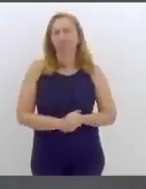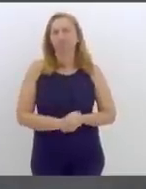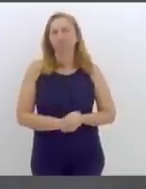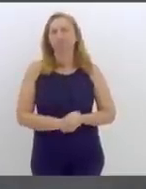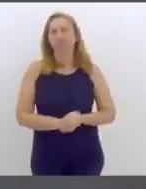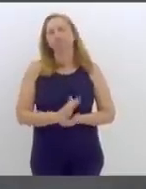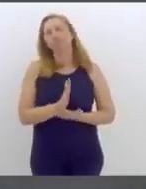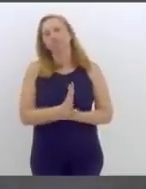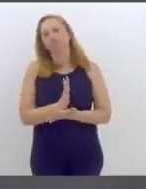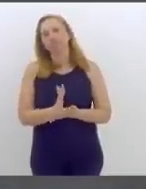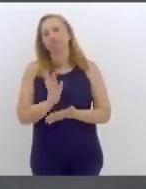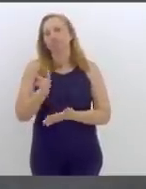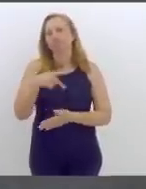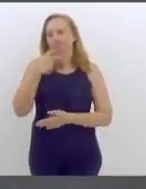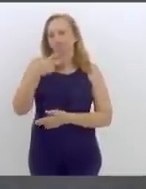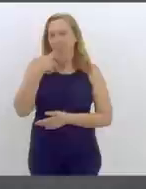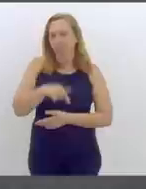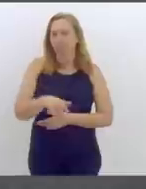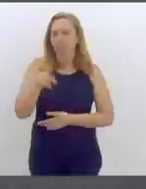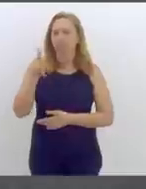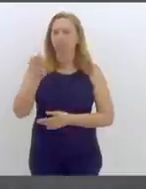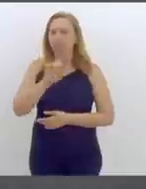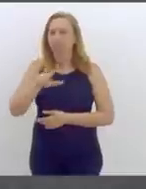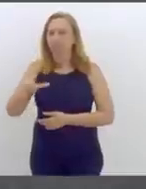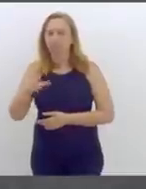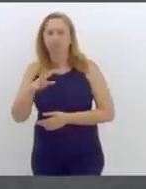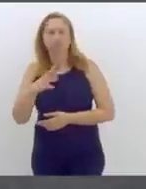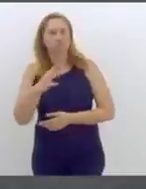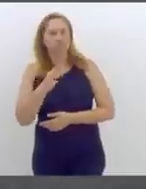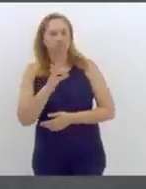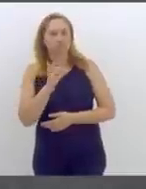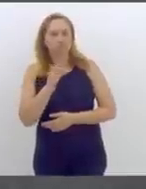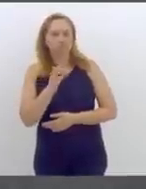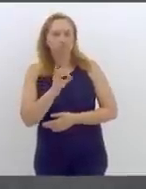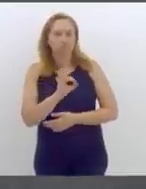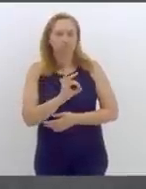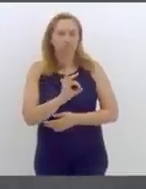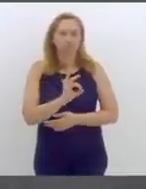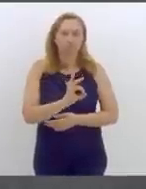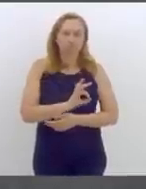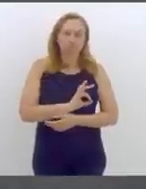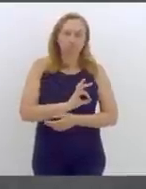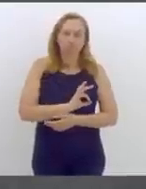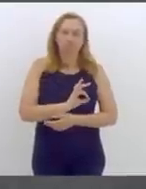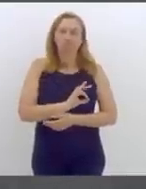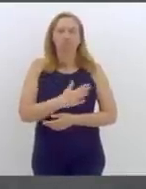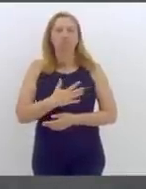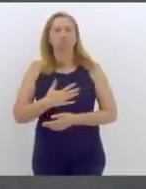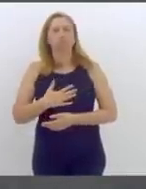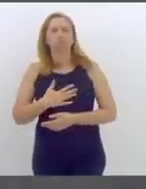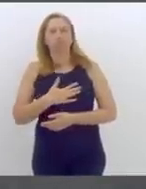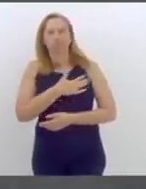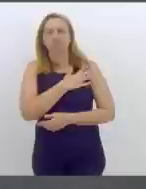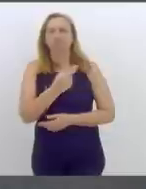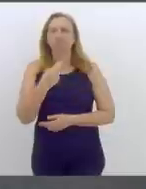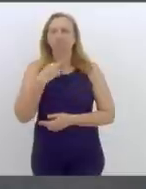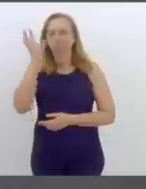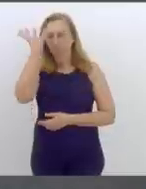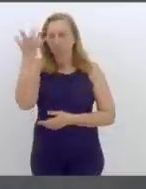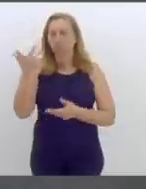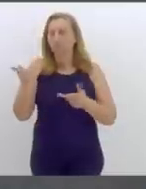talvez como foi dito aqui o Coronel não possa resolver a polícia militar não pode resolver tem esse partido do governo e é muito